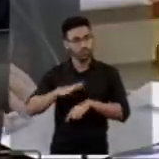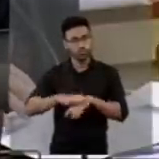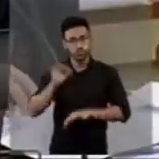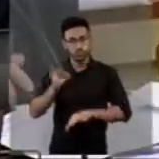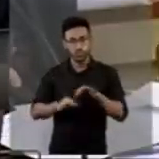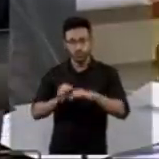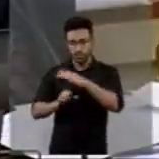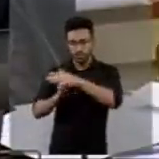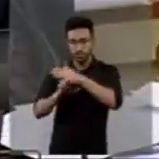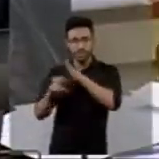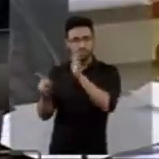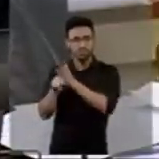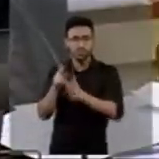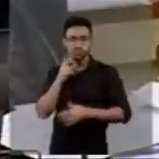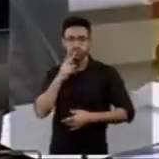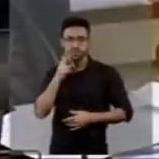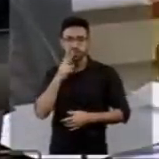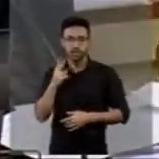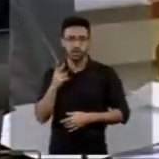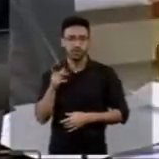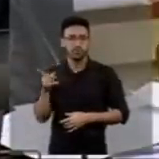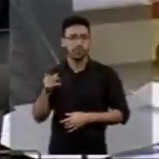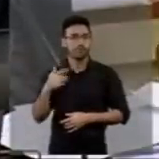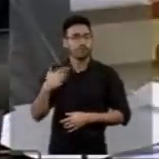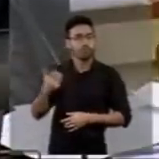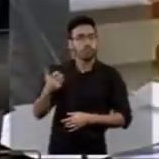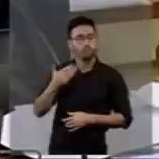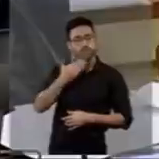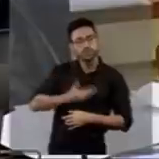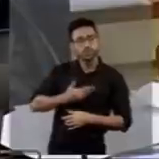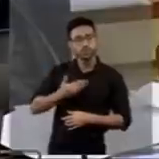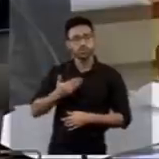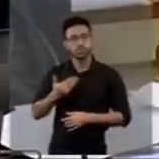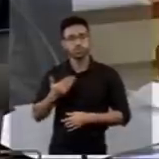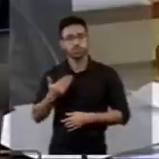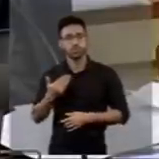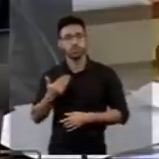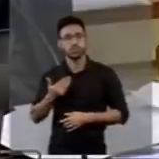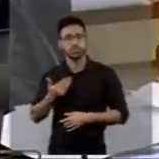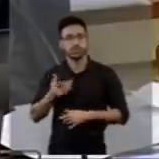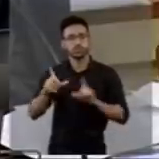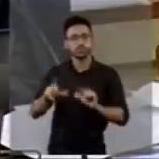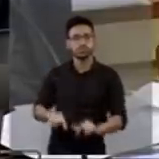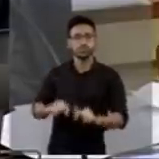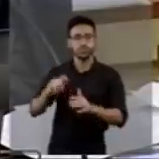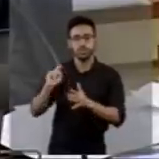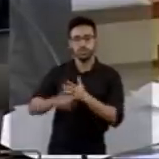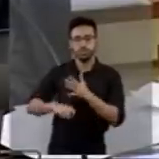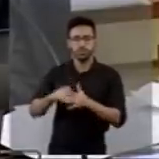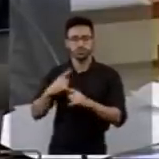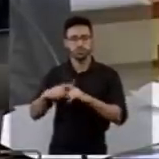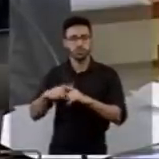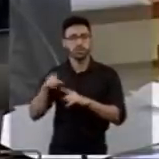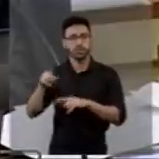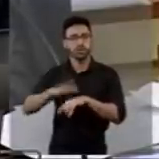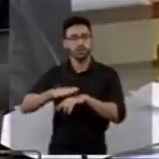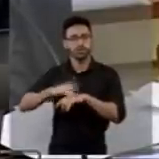de cigarros que queria um benefício fiscal em relação aos aviões que